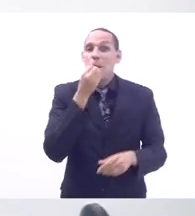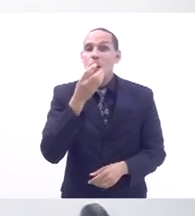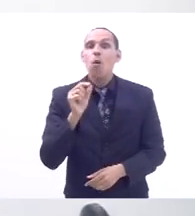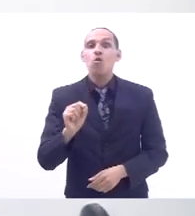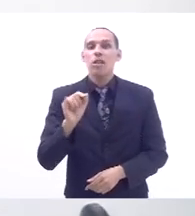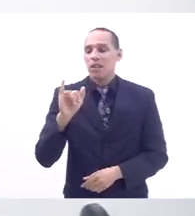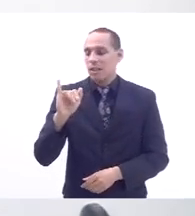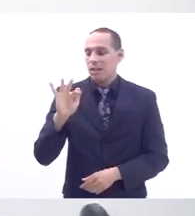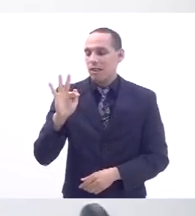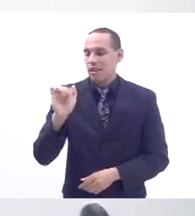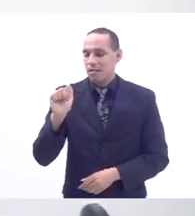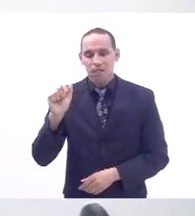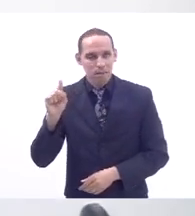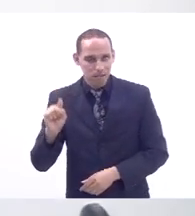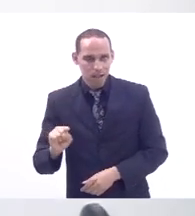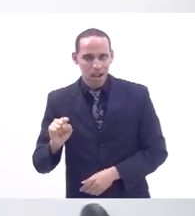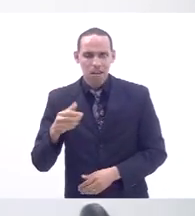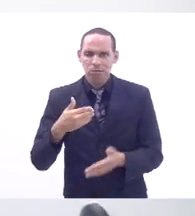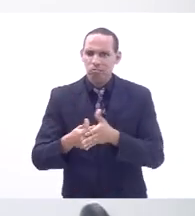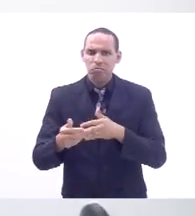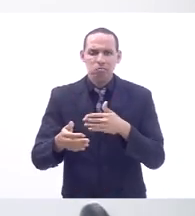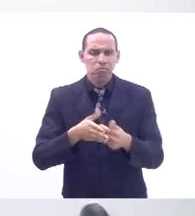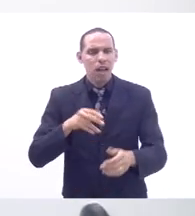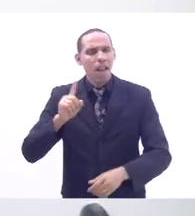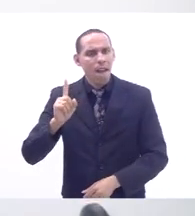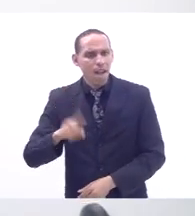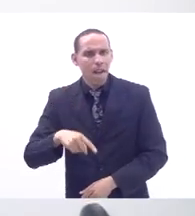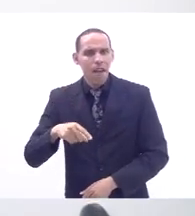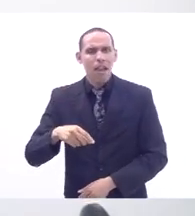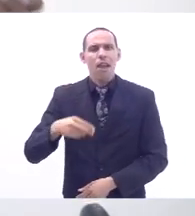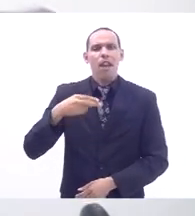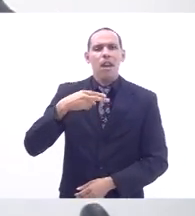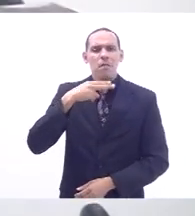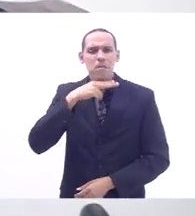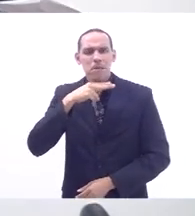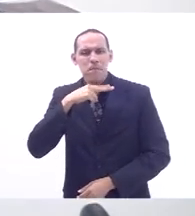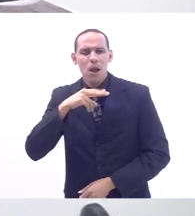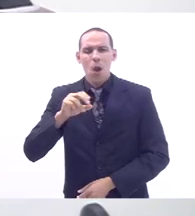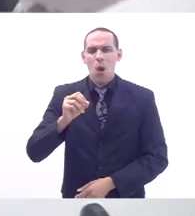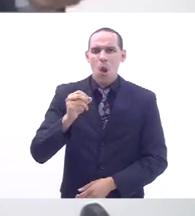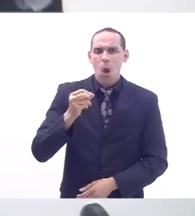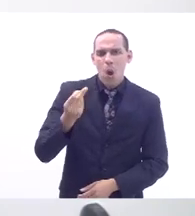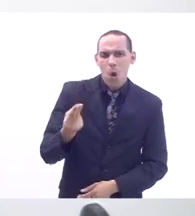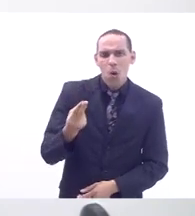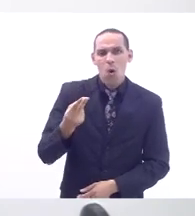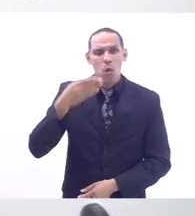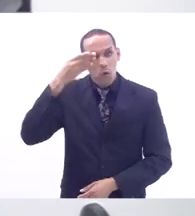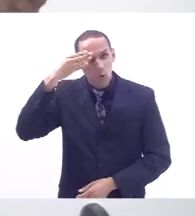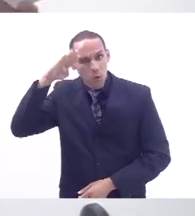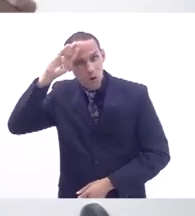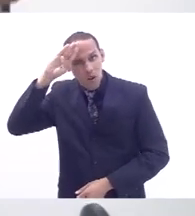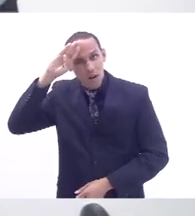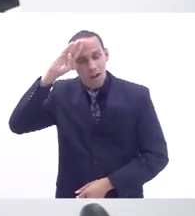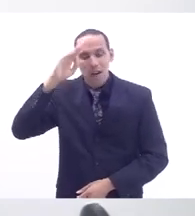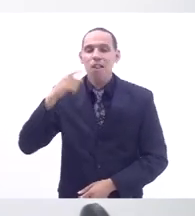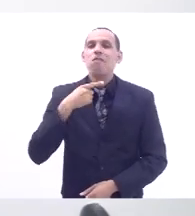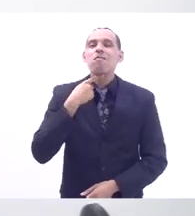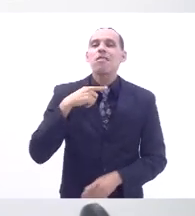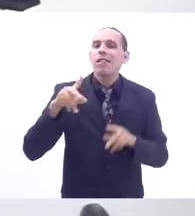IFA. Independente de ser nigeriano, independente de ser cubano, a intenção é a mesma, que